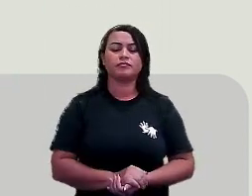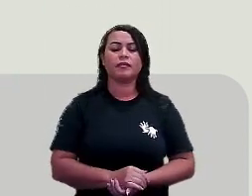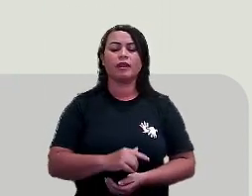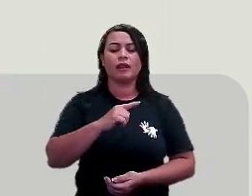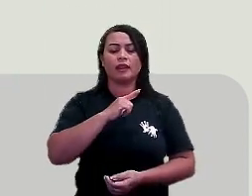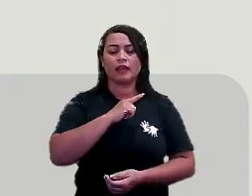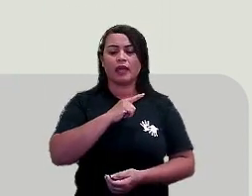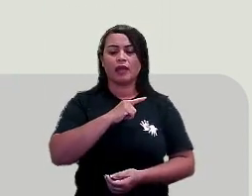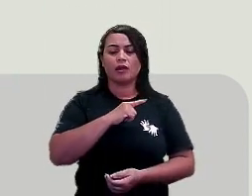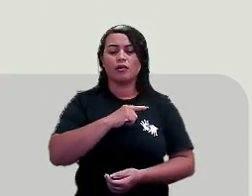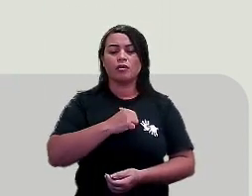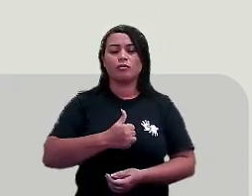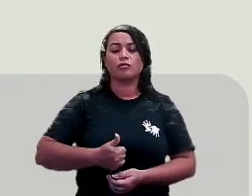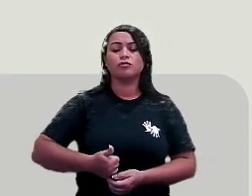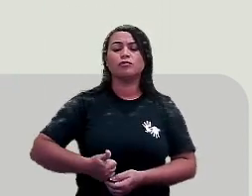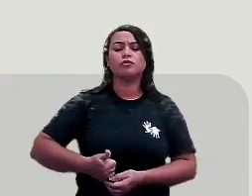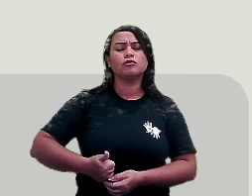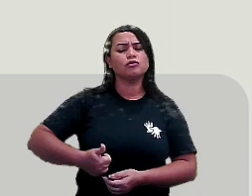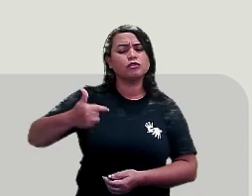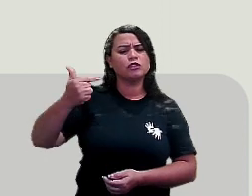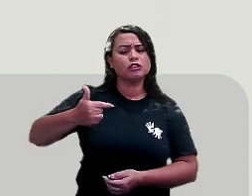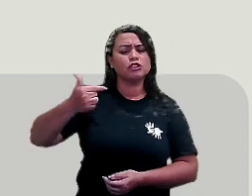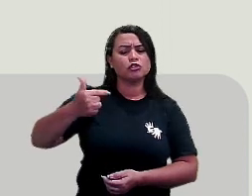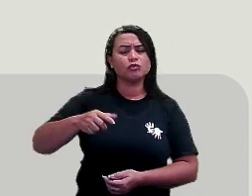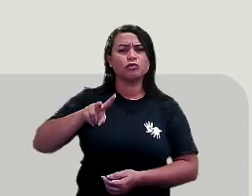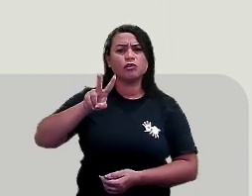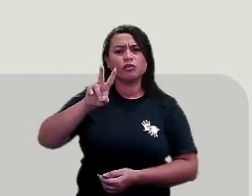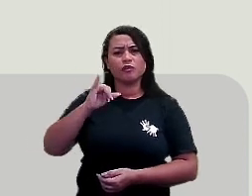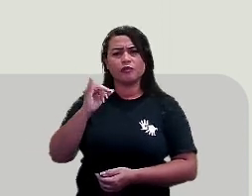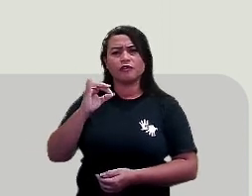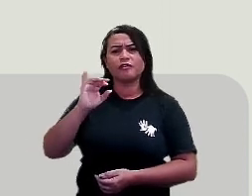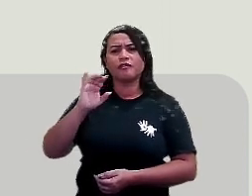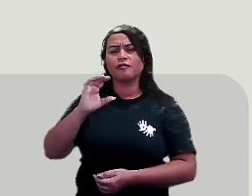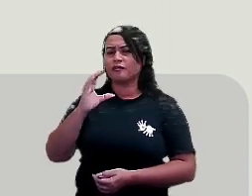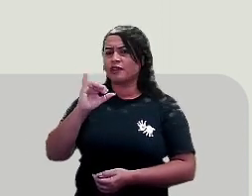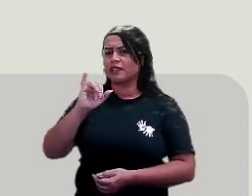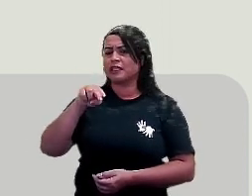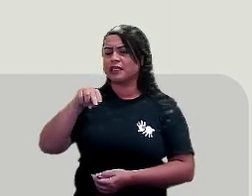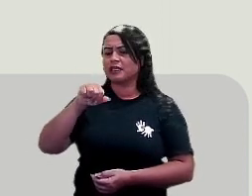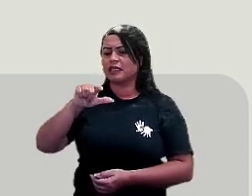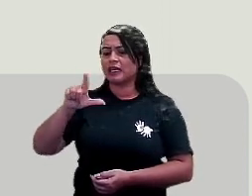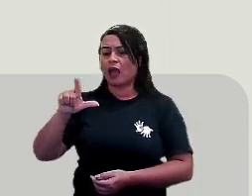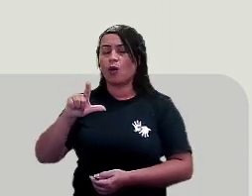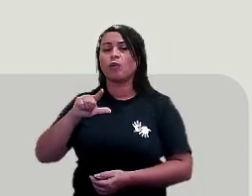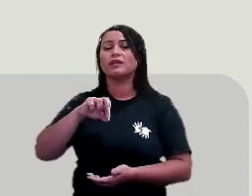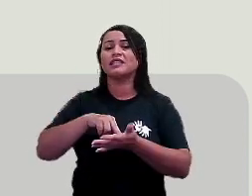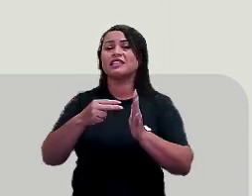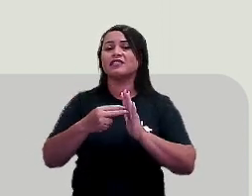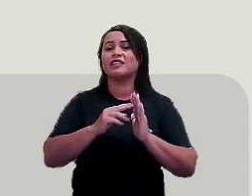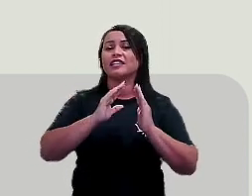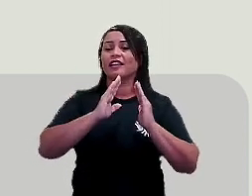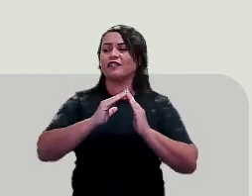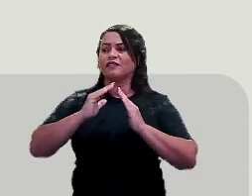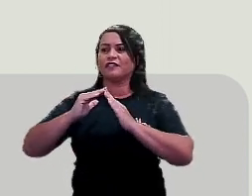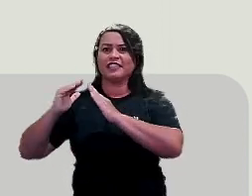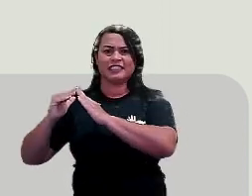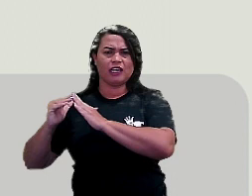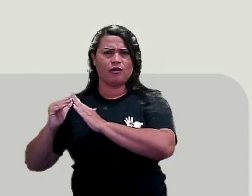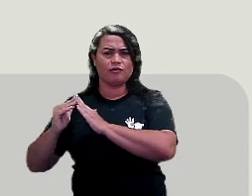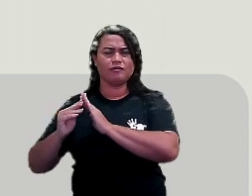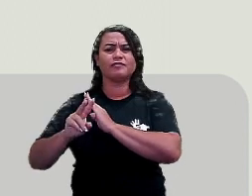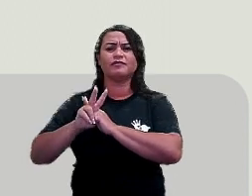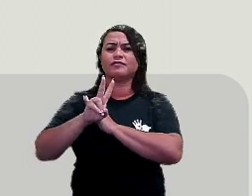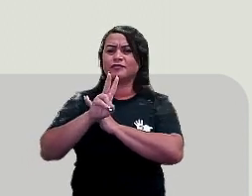Temos o vicinal. Sim, vicinal, nome complicado, mas é nossos vizinhos. Vizinhos,